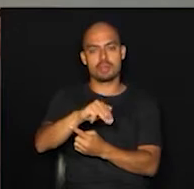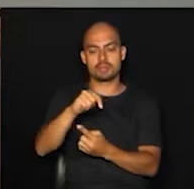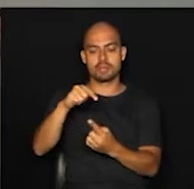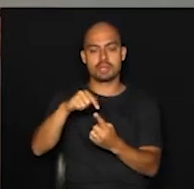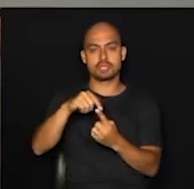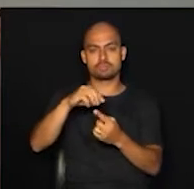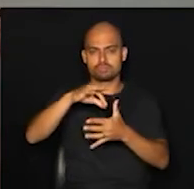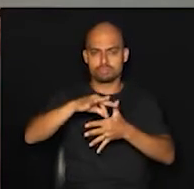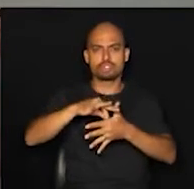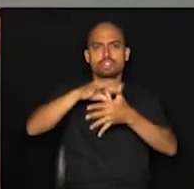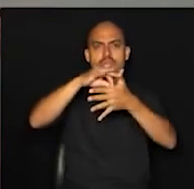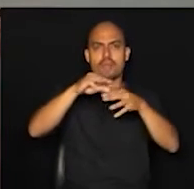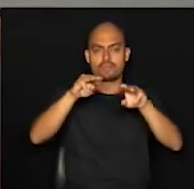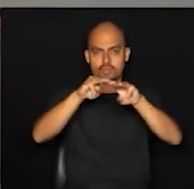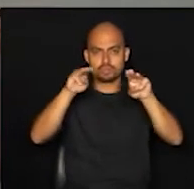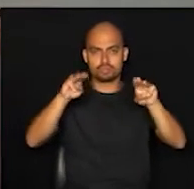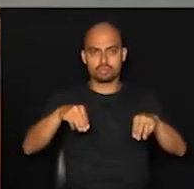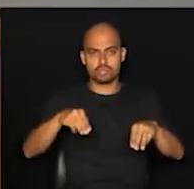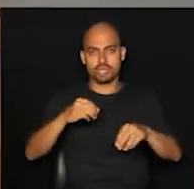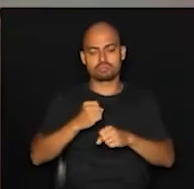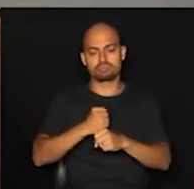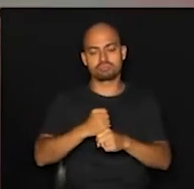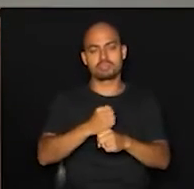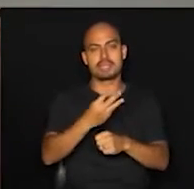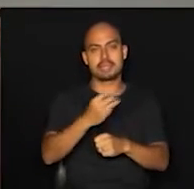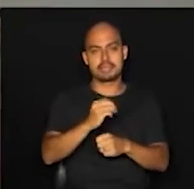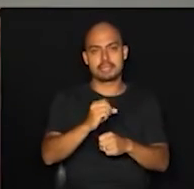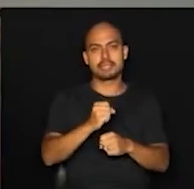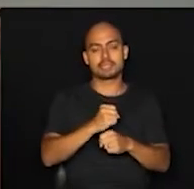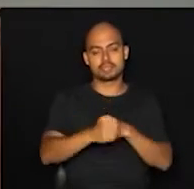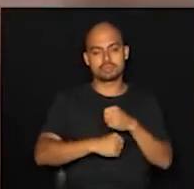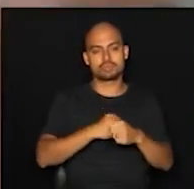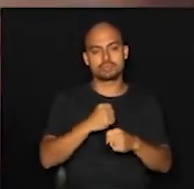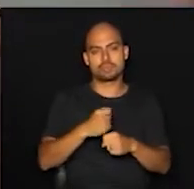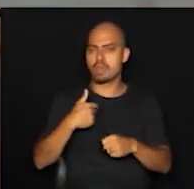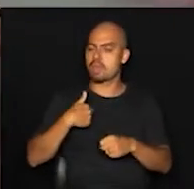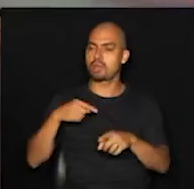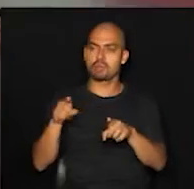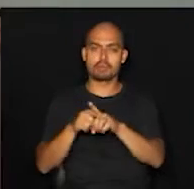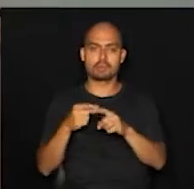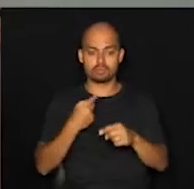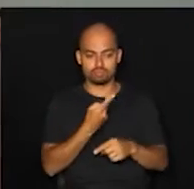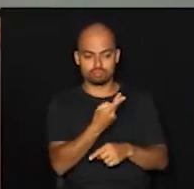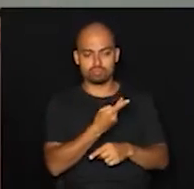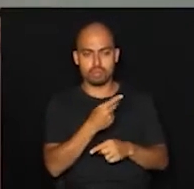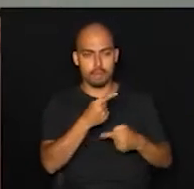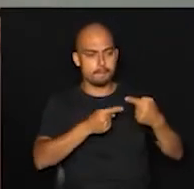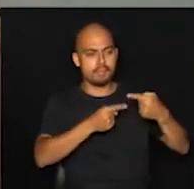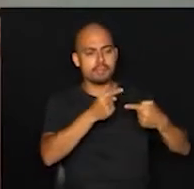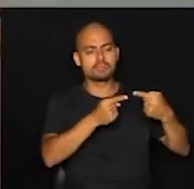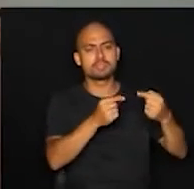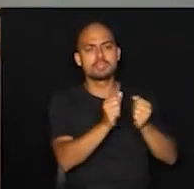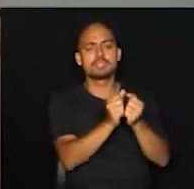por 30 anos, né? Quanto eu, que tenho o Instituto Cultural Dona Isabel, com ela e vários outros amigos, o que a gente explica? A